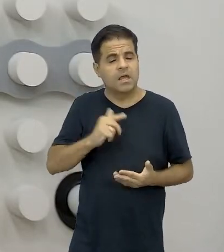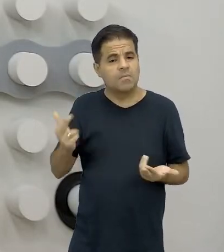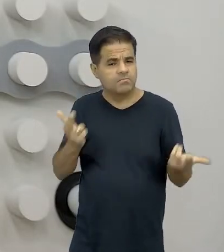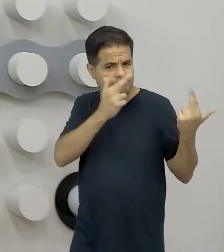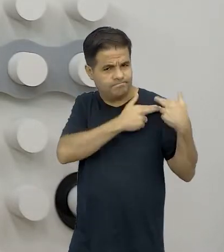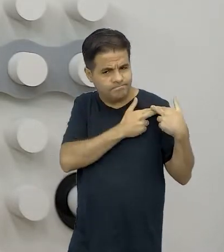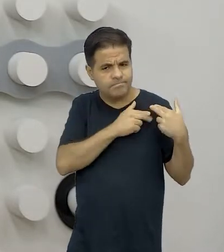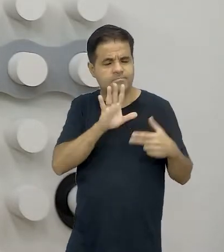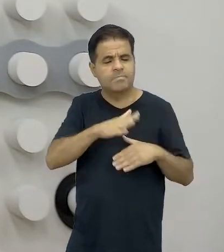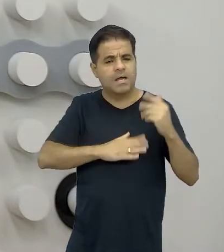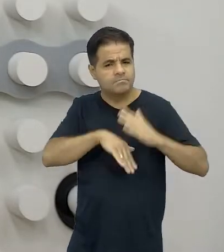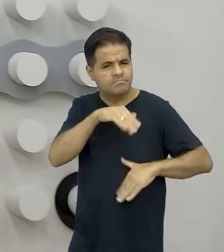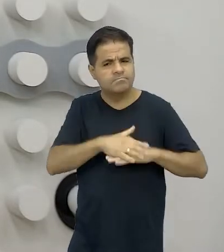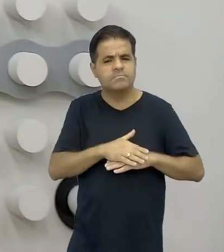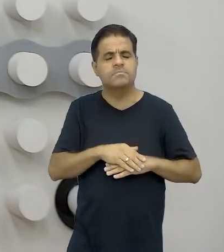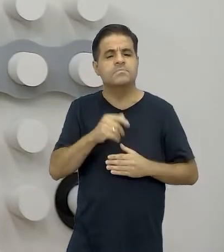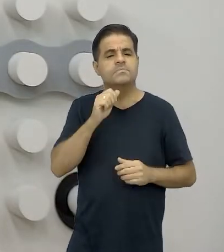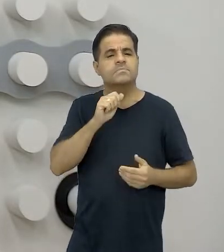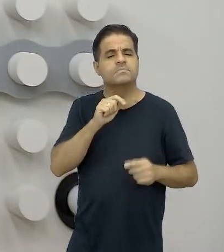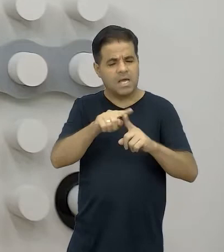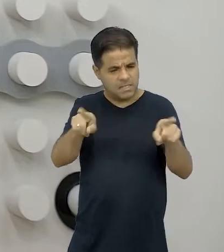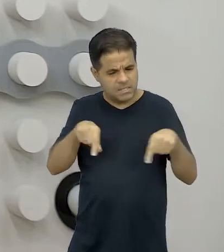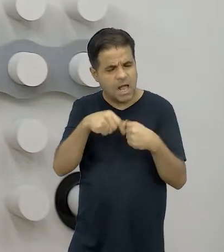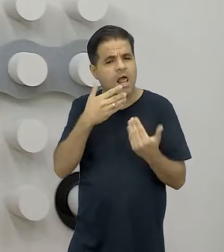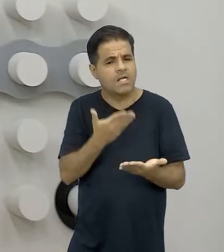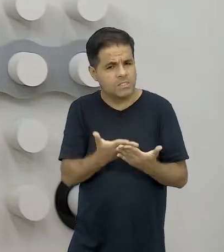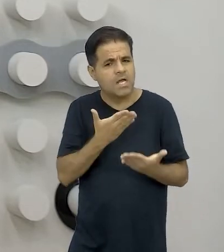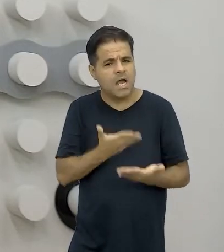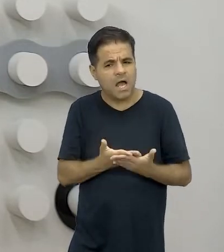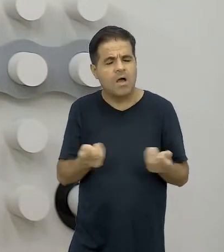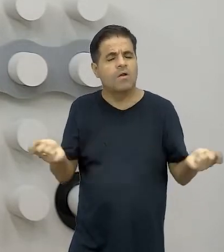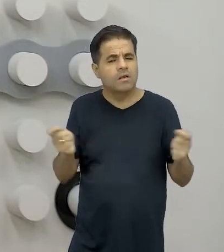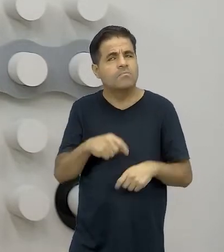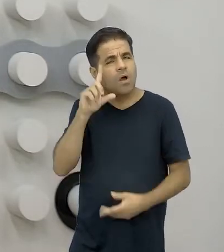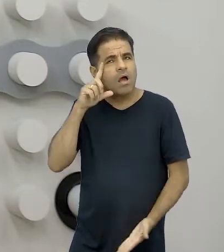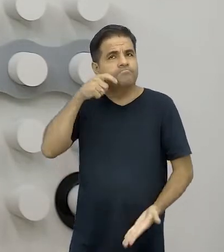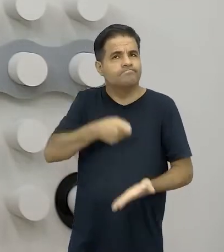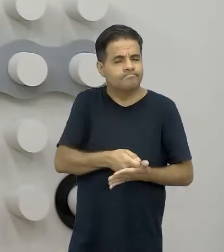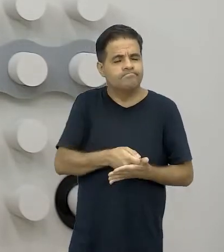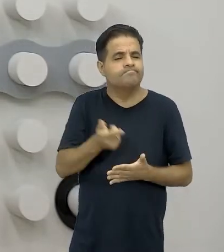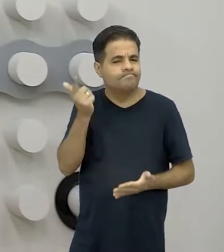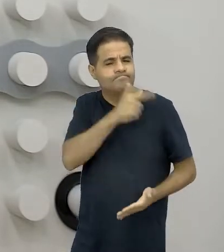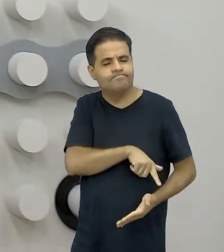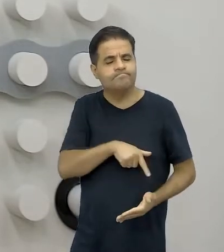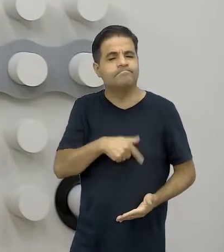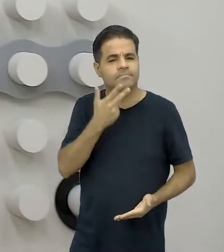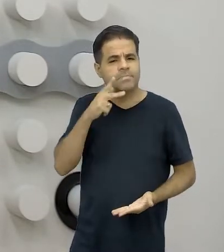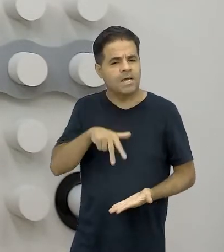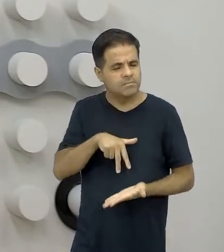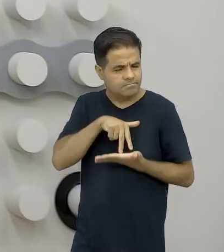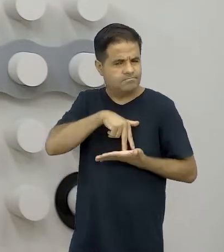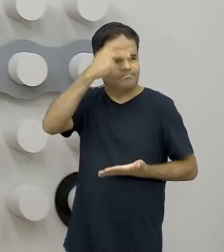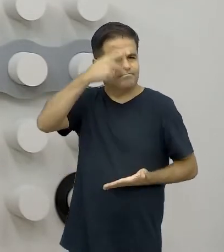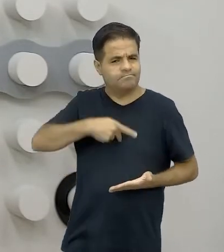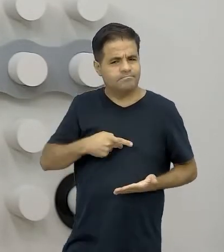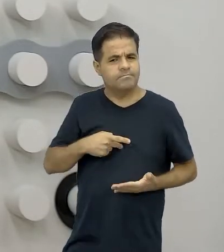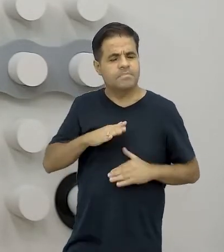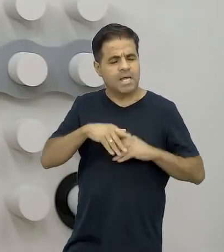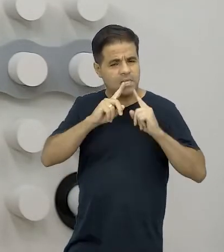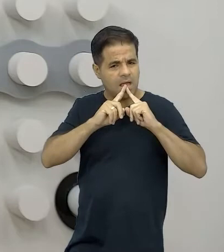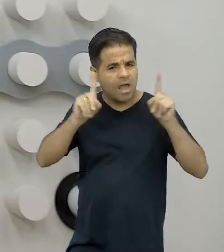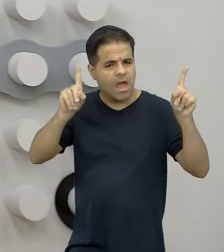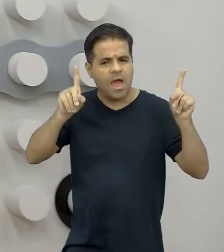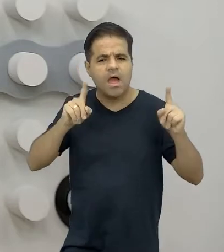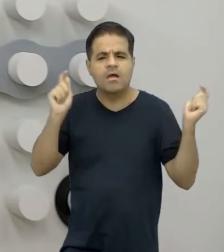papel mais proativo na sala de aula, que ele também tome decisões, seja mais autônomo, mais